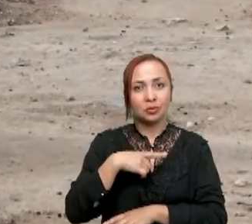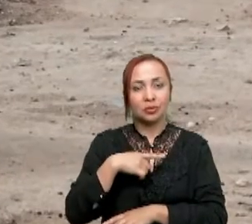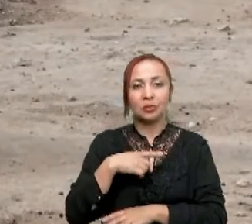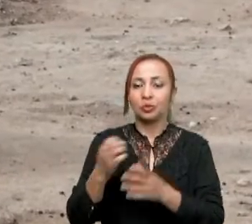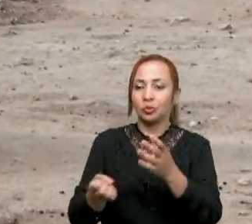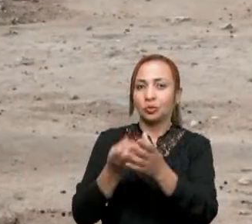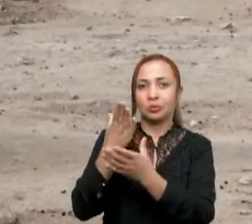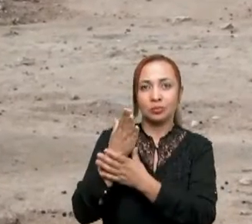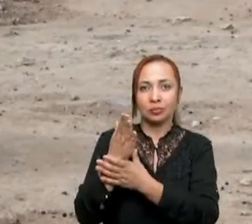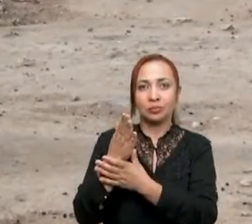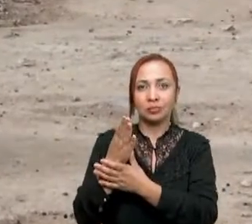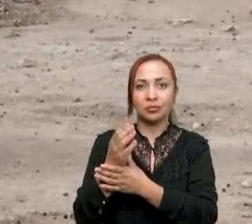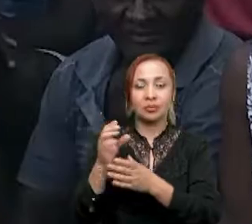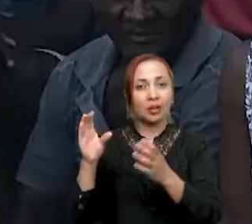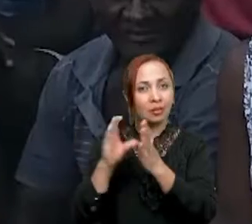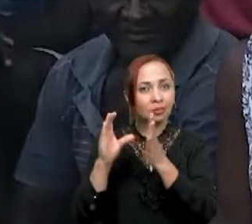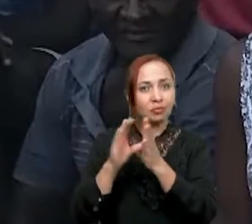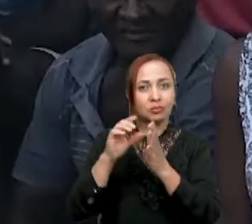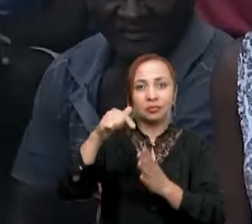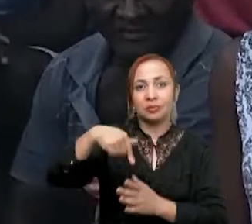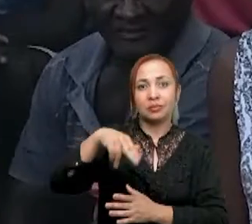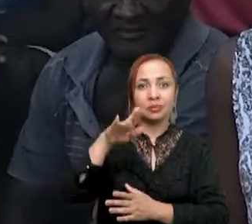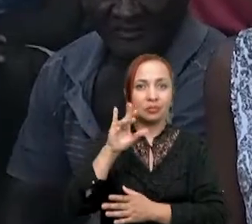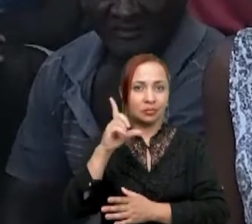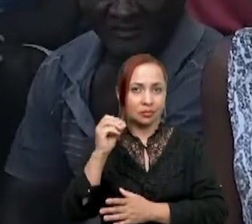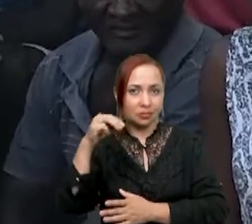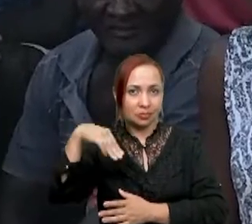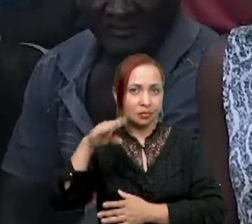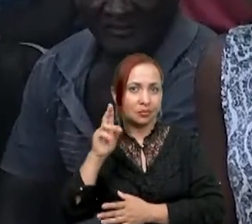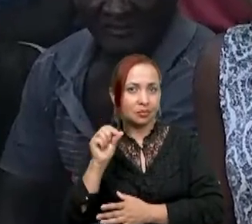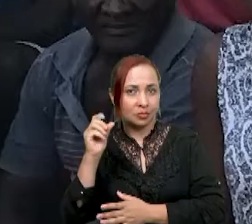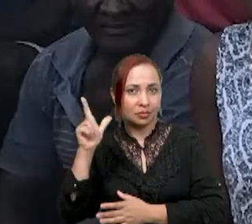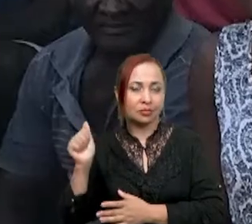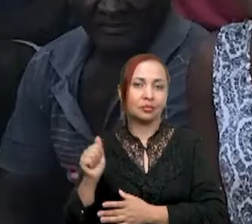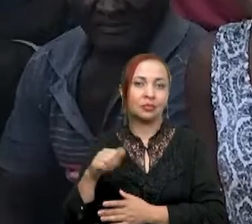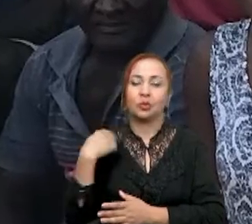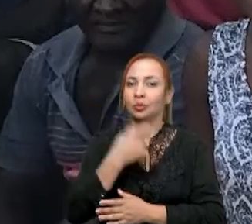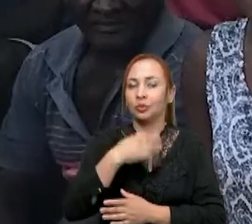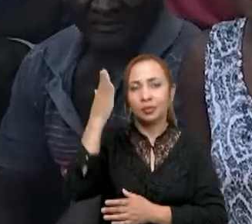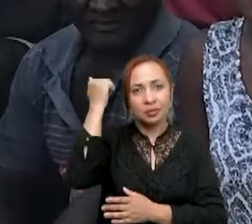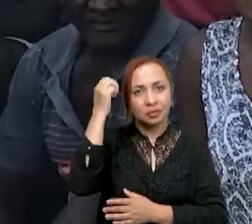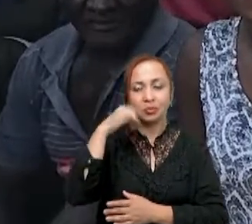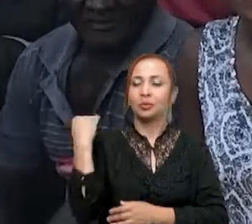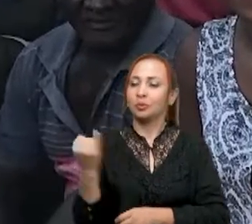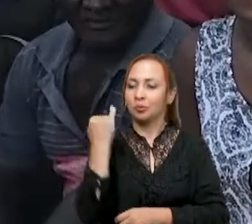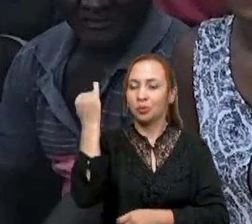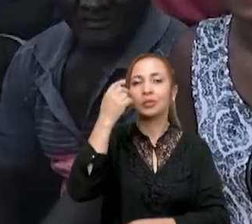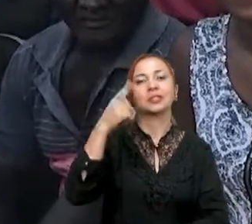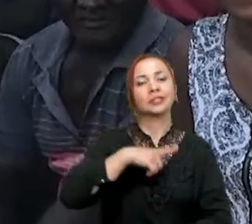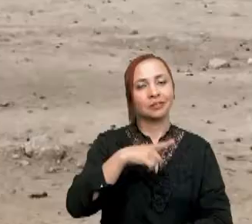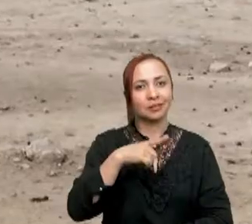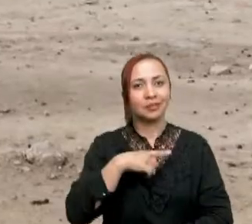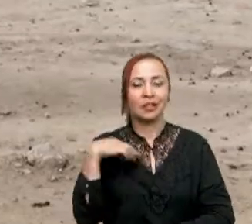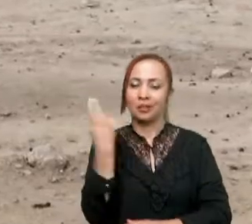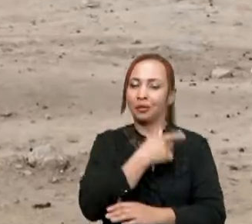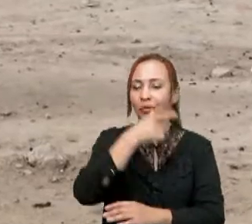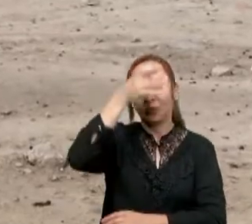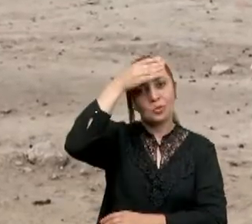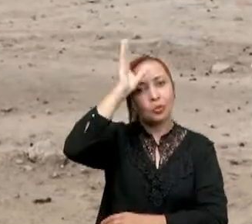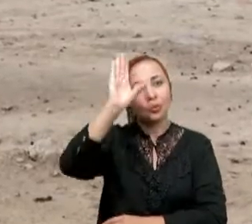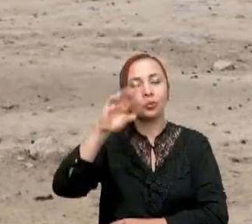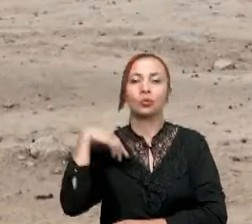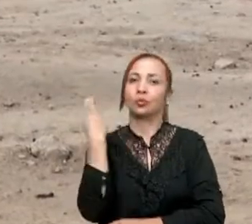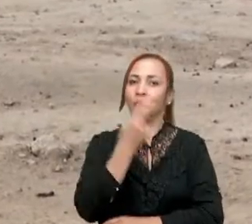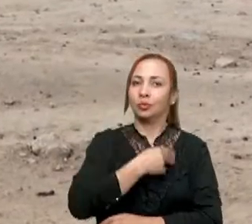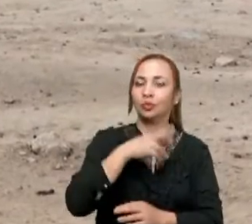sejam oriundos das Comunidades Quilombolas só nós quilombolas sabemos que a importância que nós temos é da